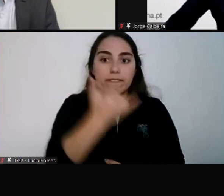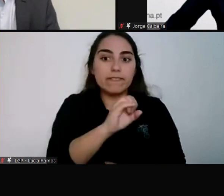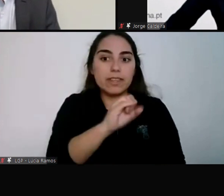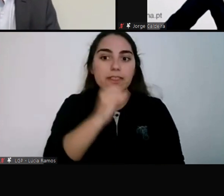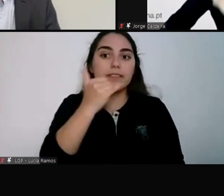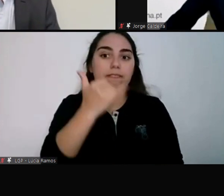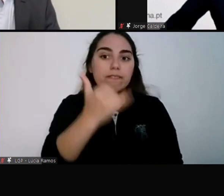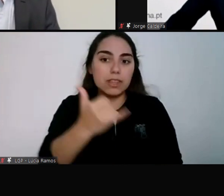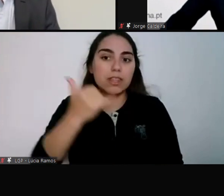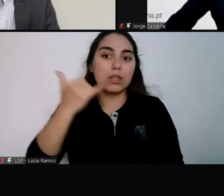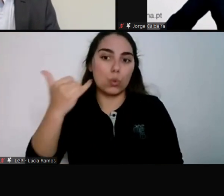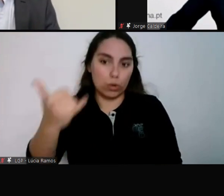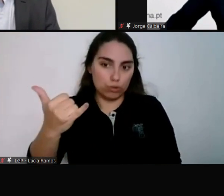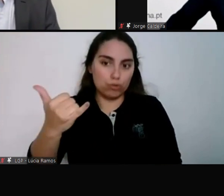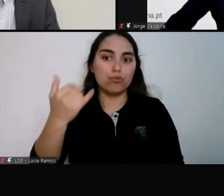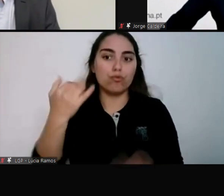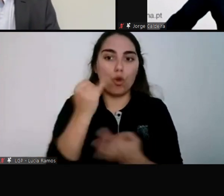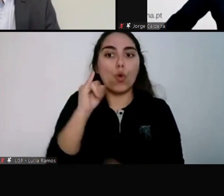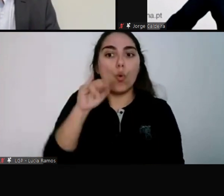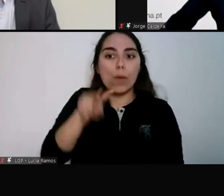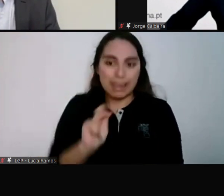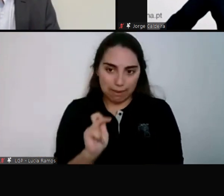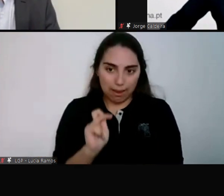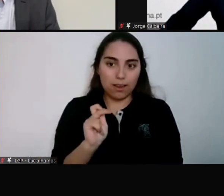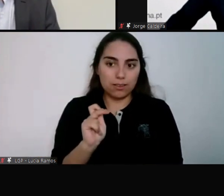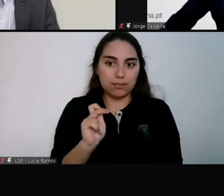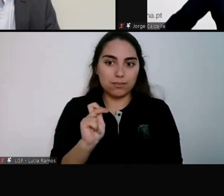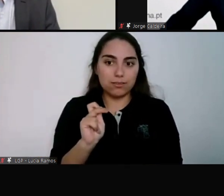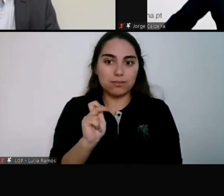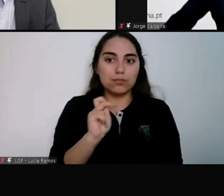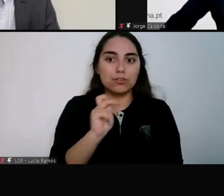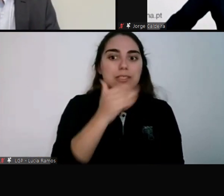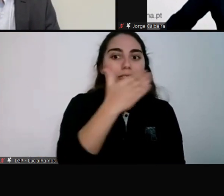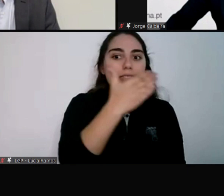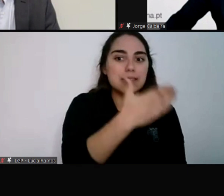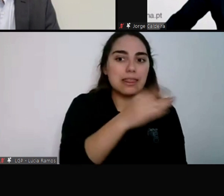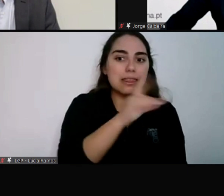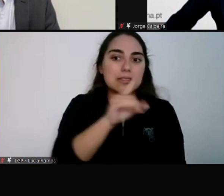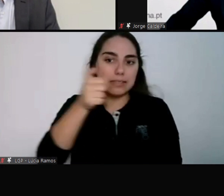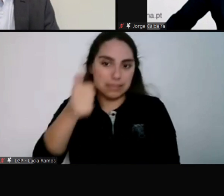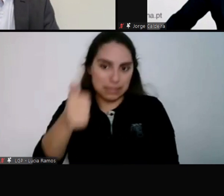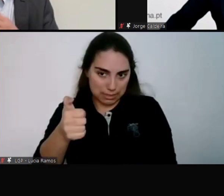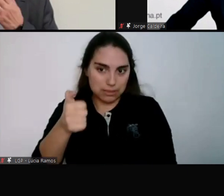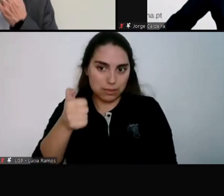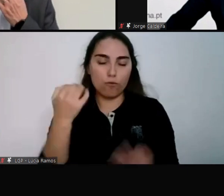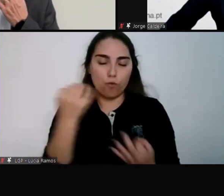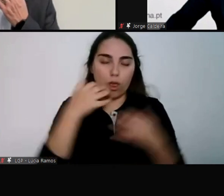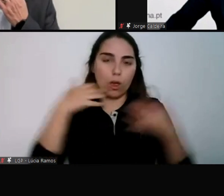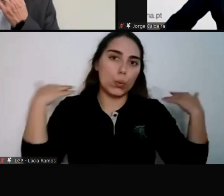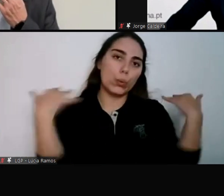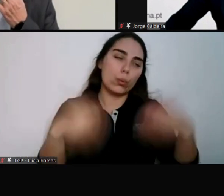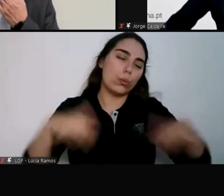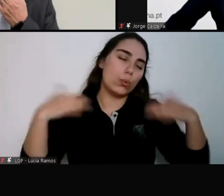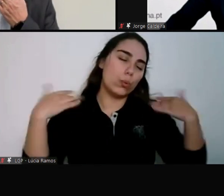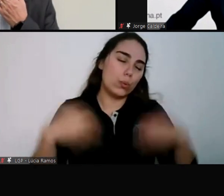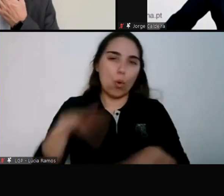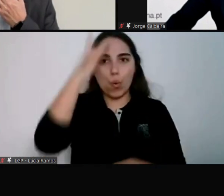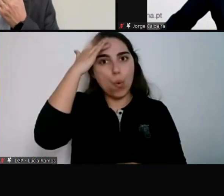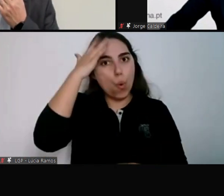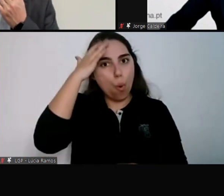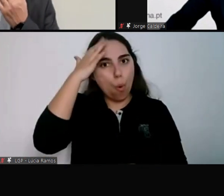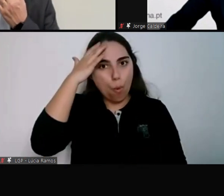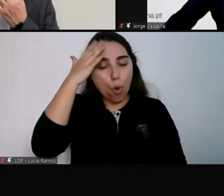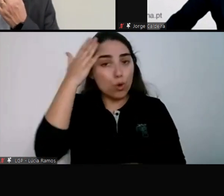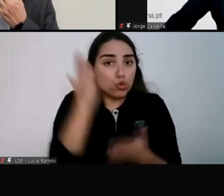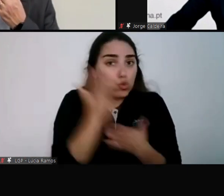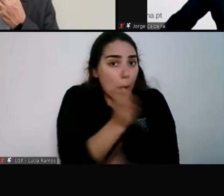o INA executou cerca de 165 ações. É uma dimensão imensa. Só para o PRR, fora